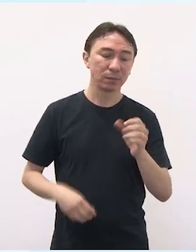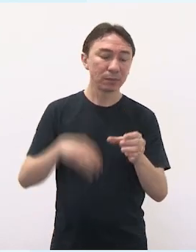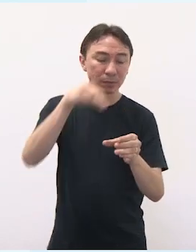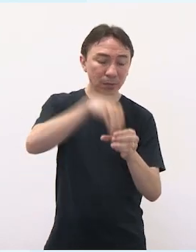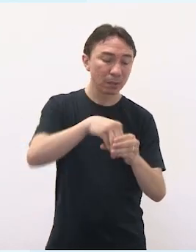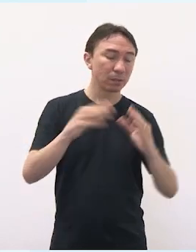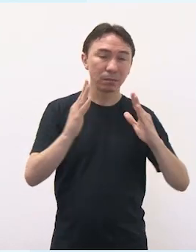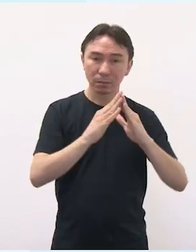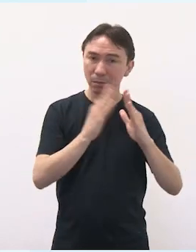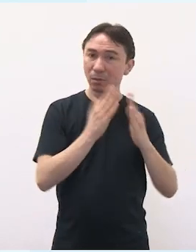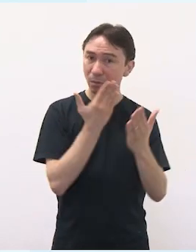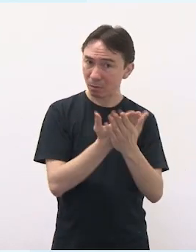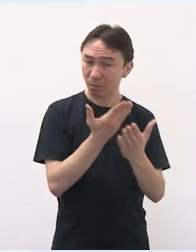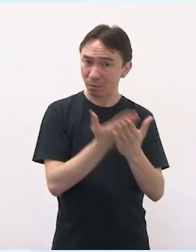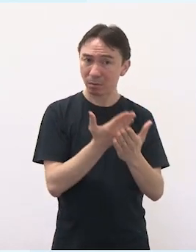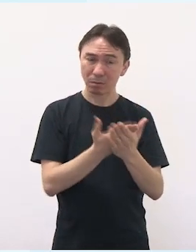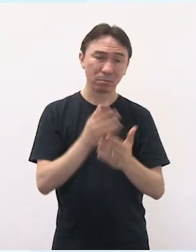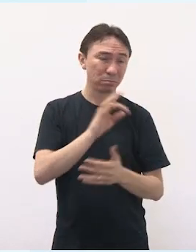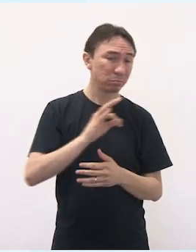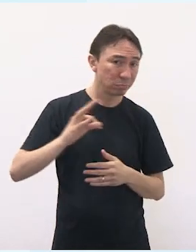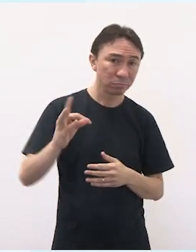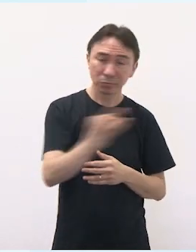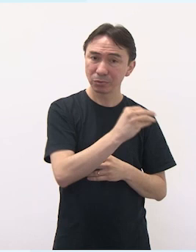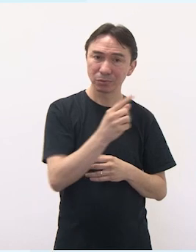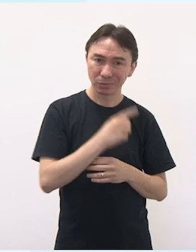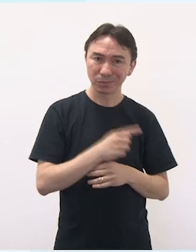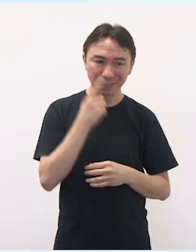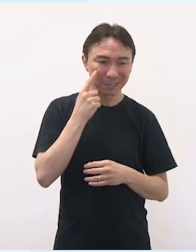fazem parte da comunidade escolar,